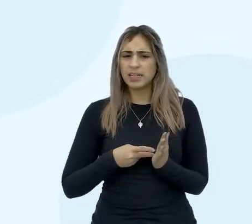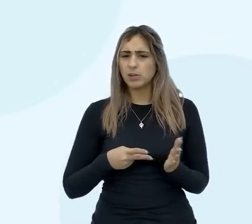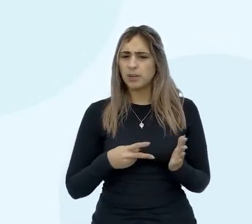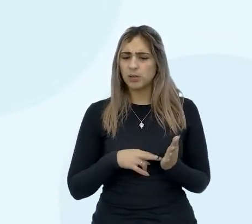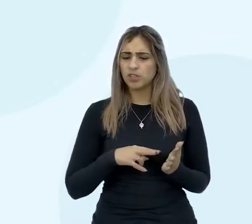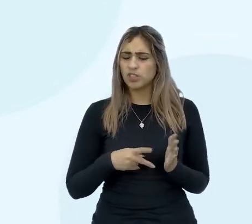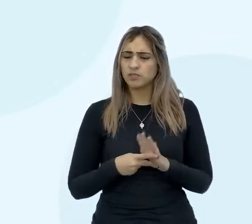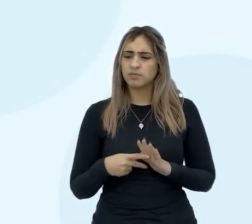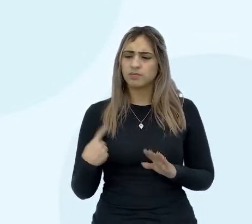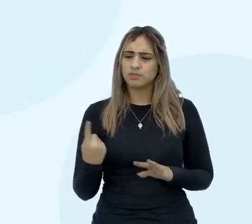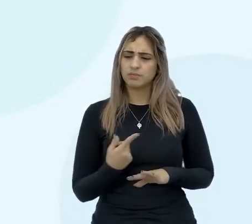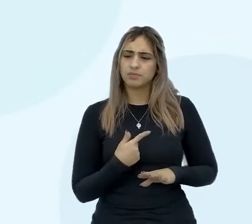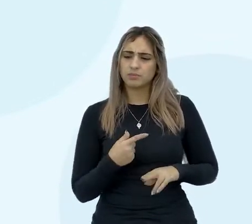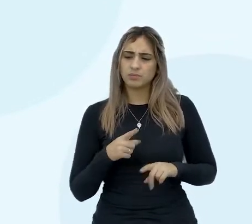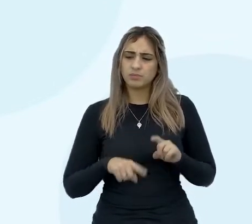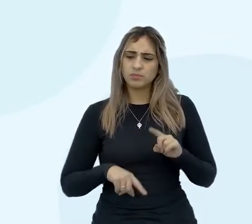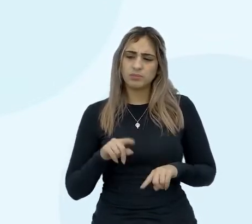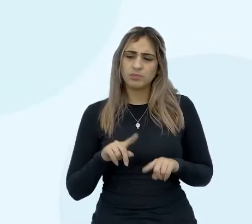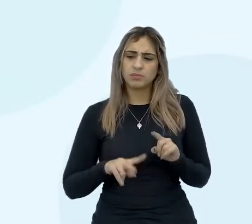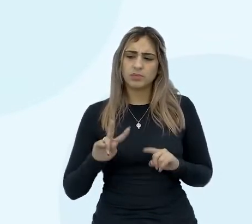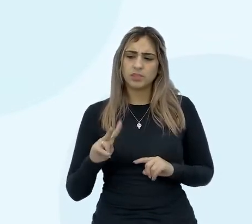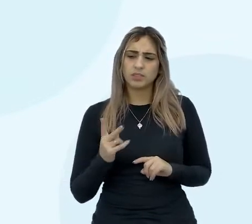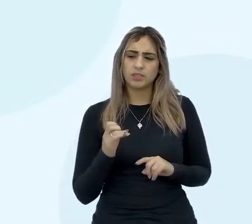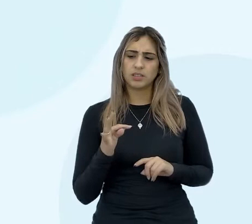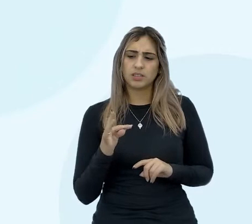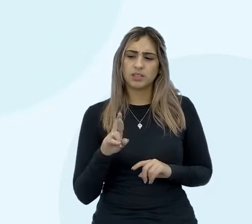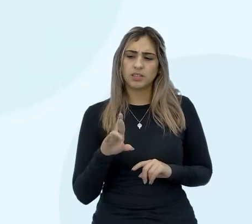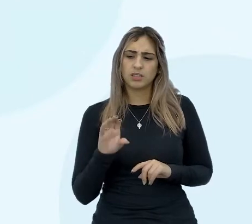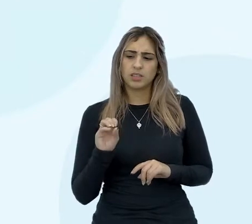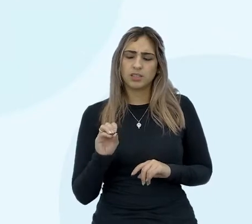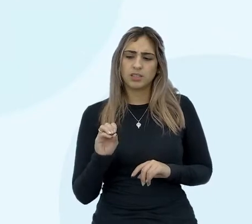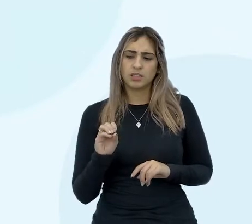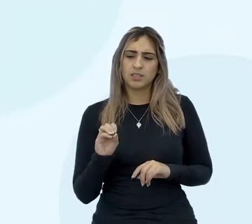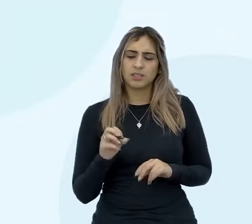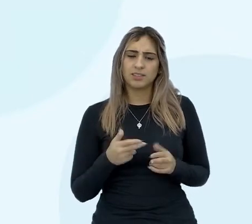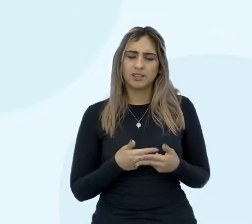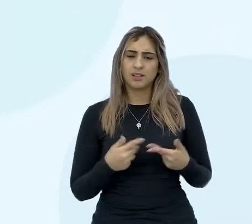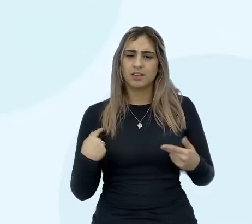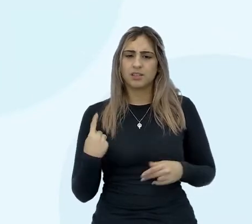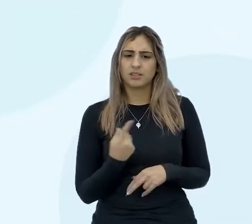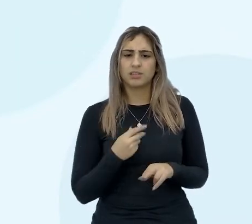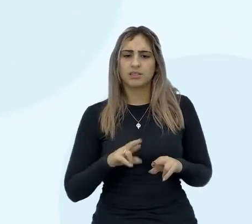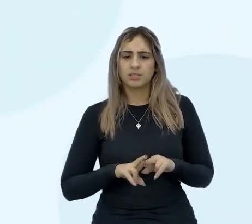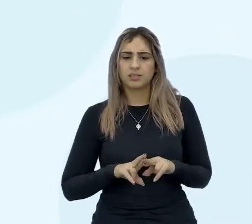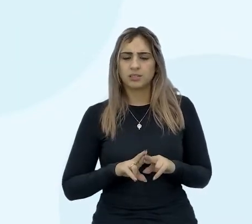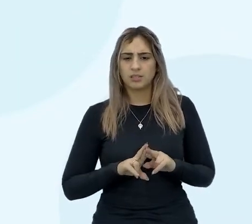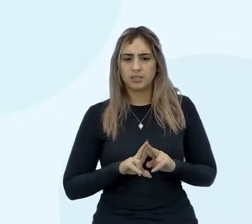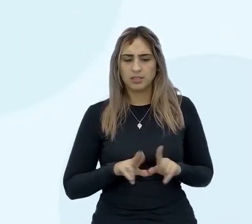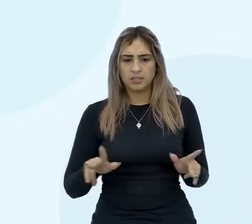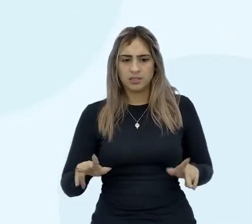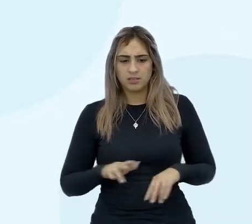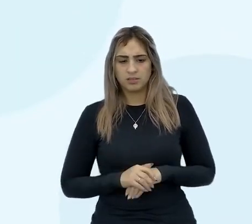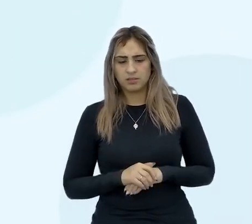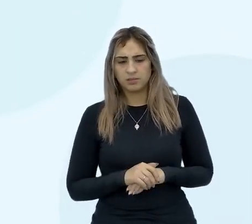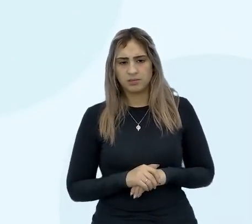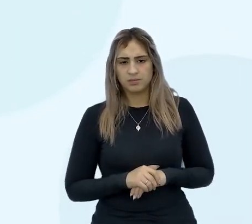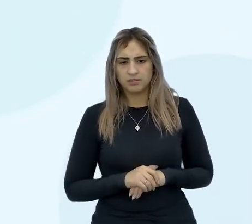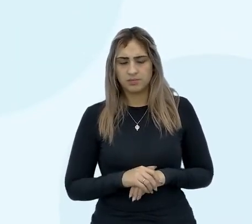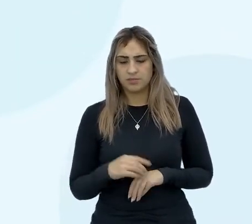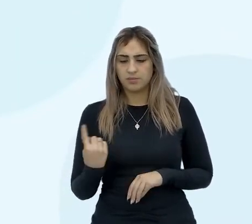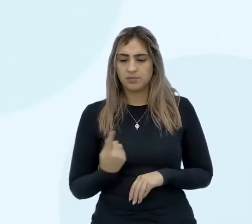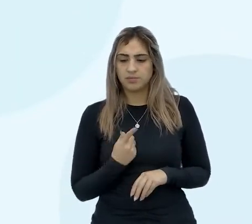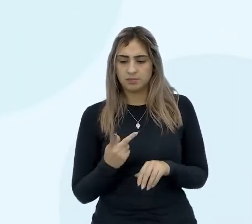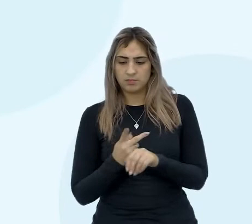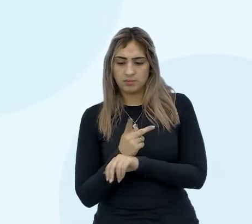igual, semelhante. Hétero tem um radical aí diferente, tá? Então, quando a gente